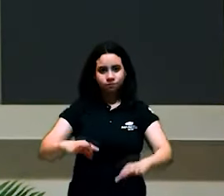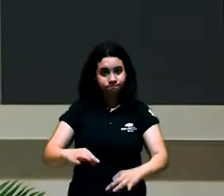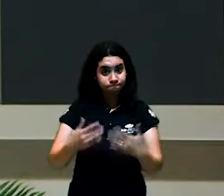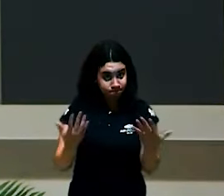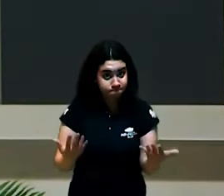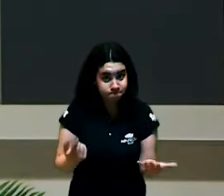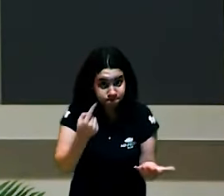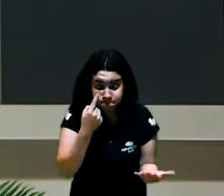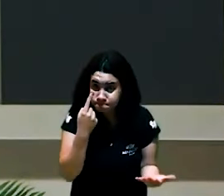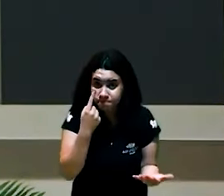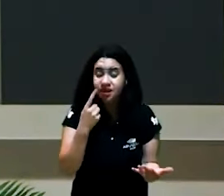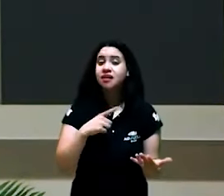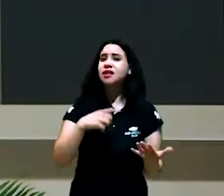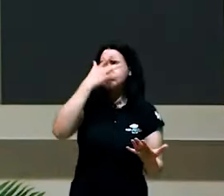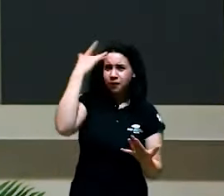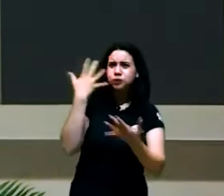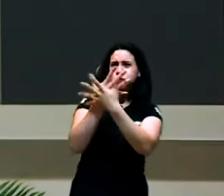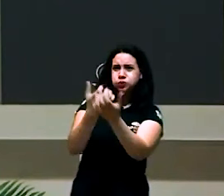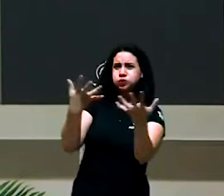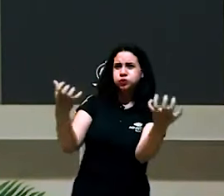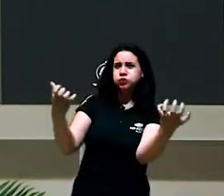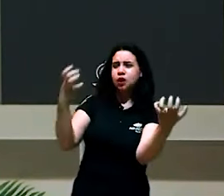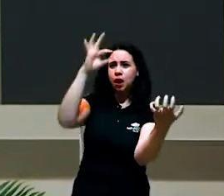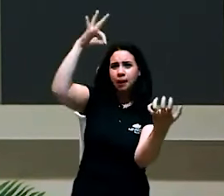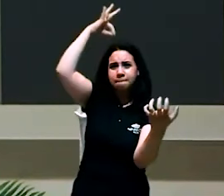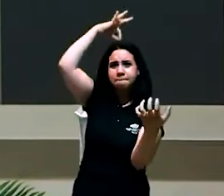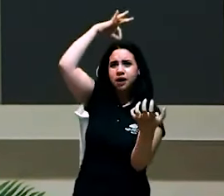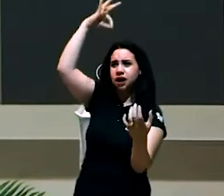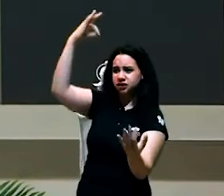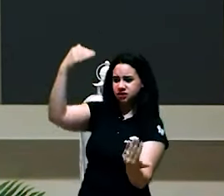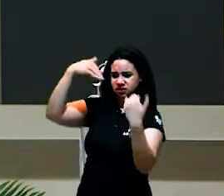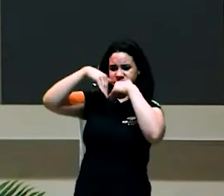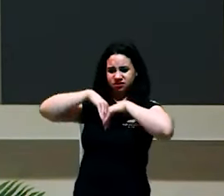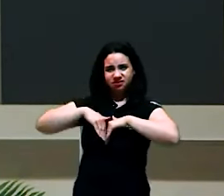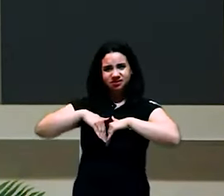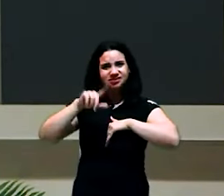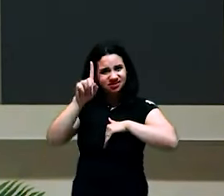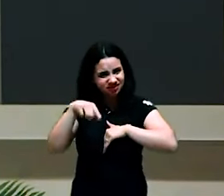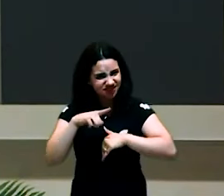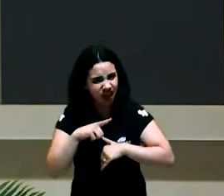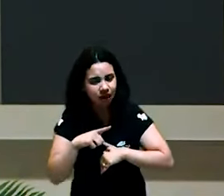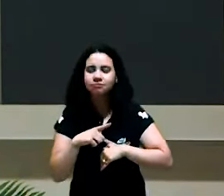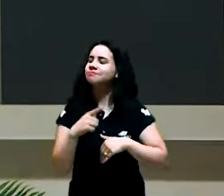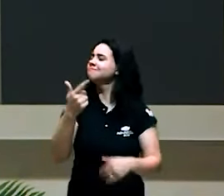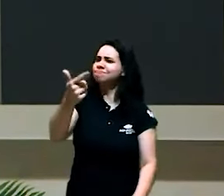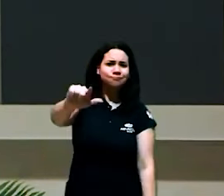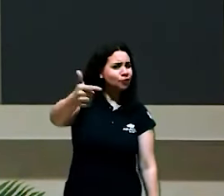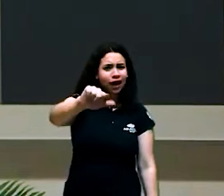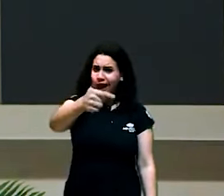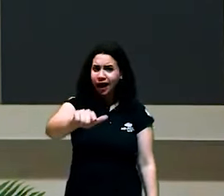coisas que falam no nome do Espírito Santo, o Espírito Santo diz, não tenho nada que ver porque não me identifico com